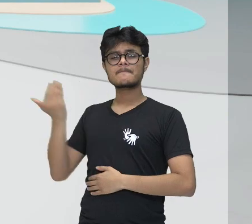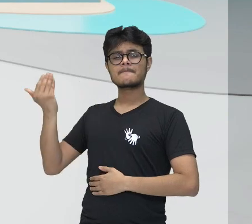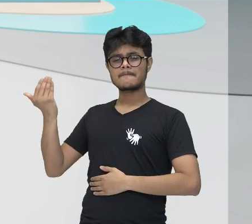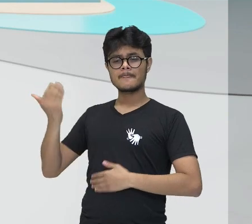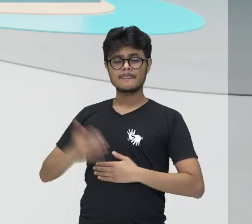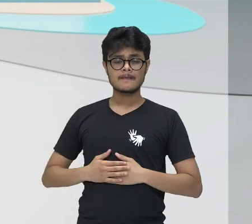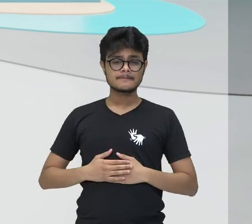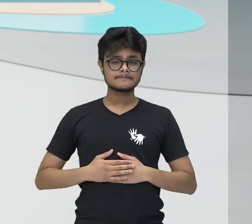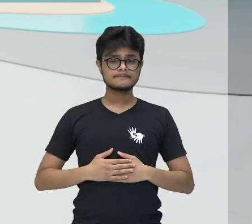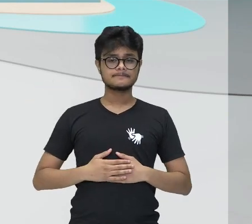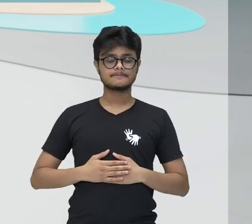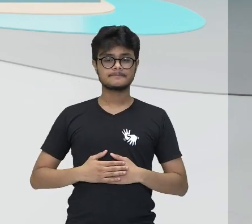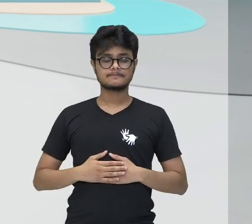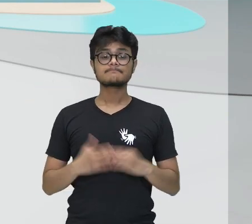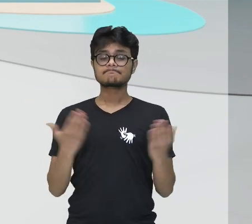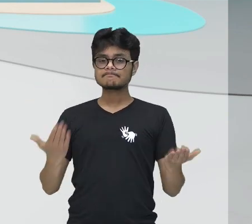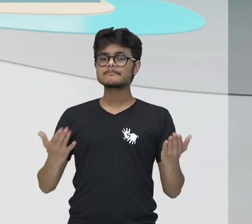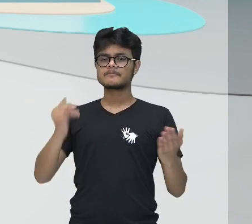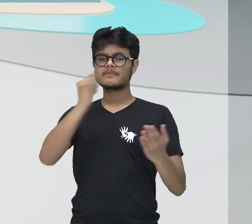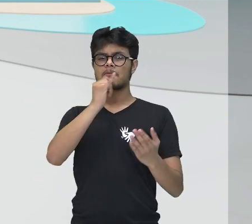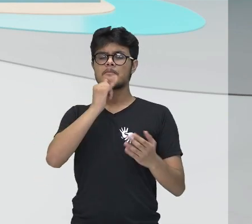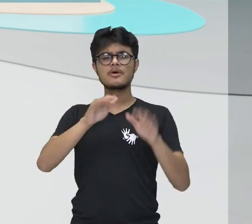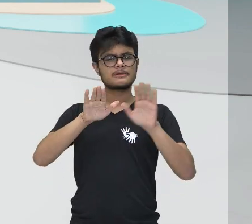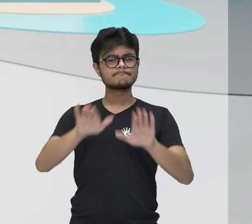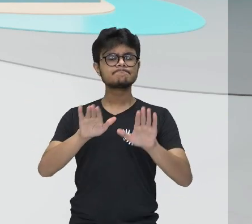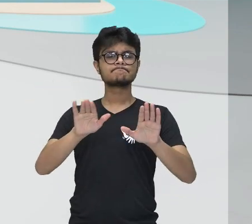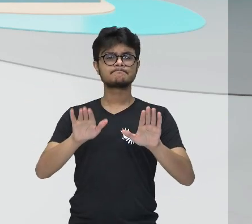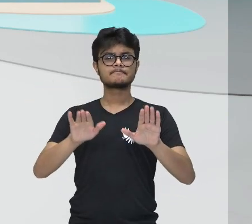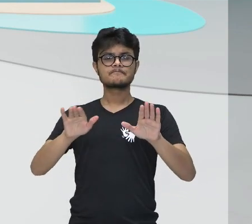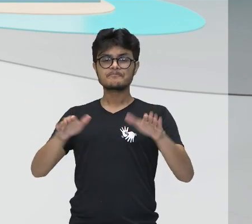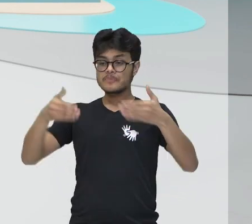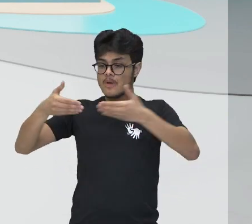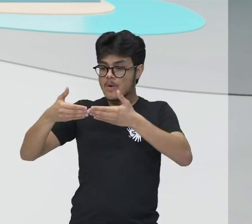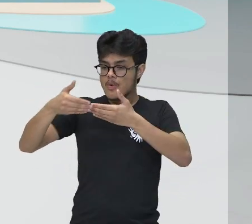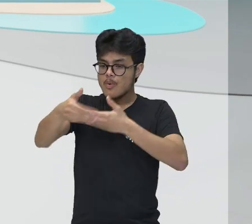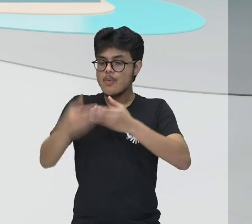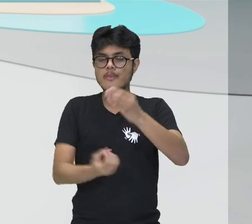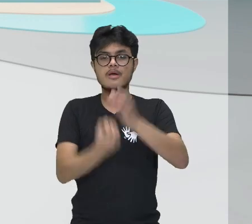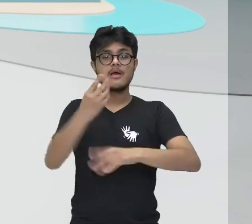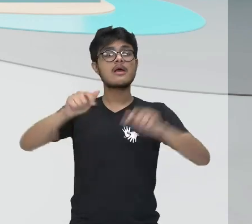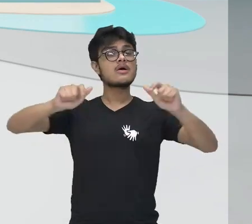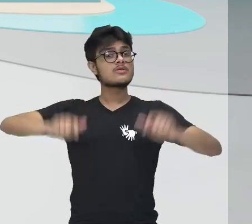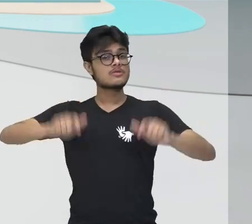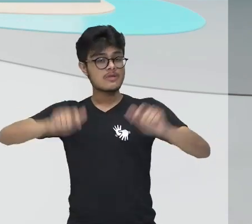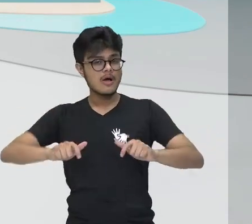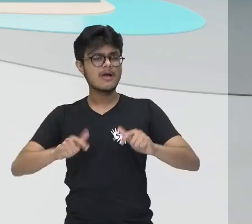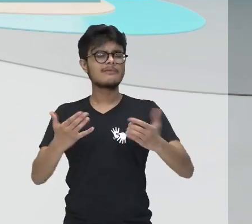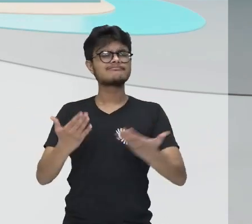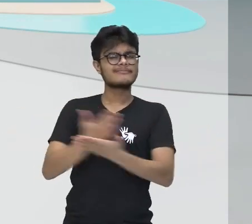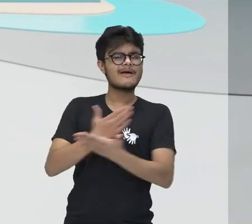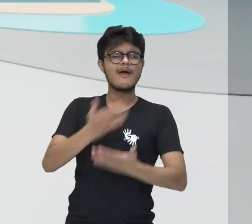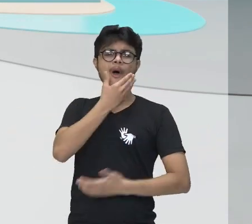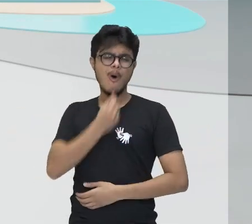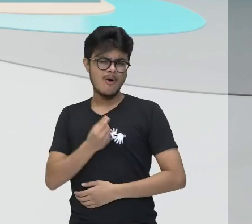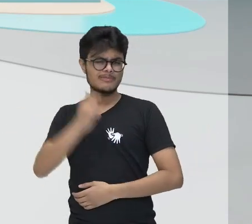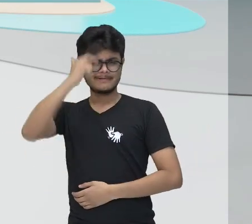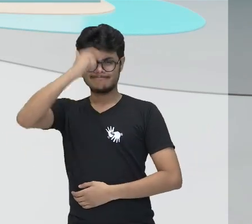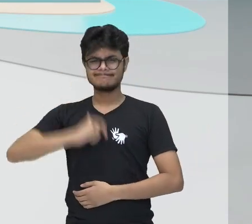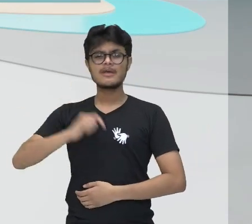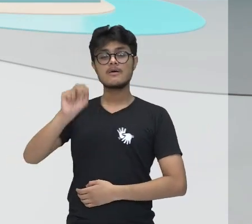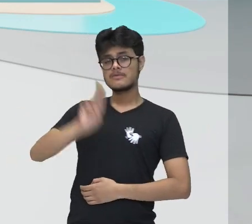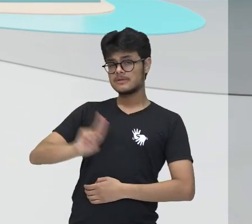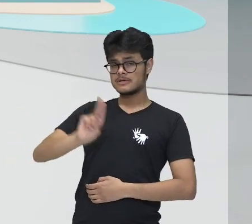imagem. A figura humana, ela surge poucas vezes, mas também é muito